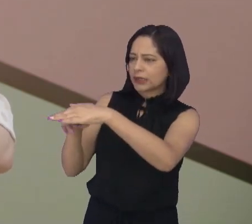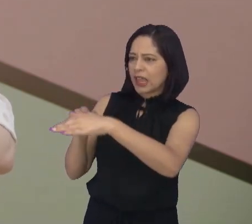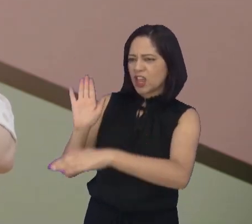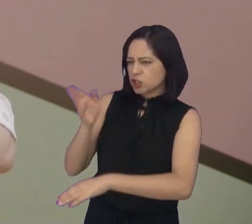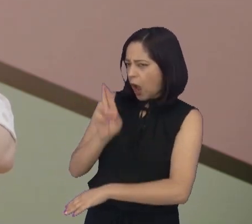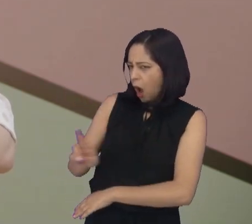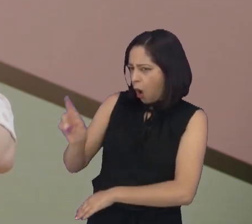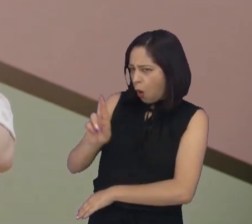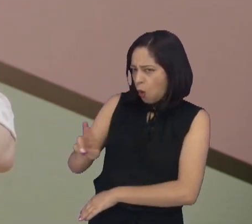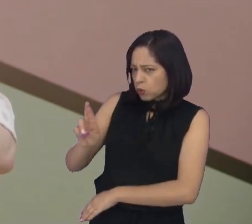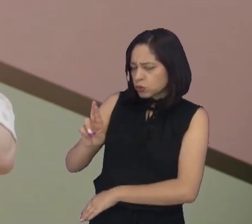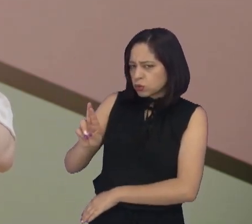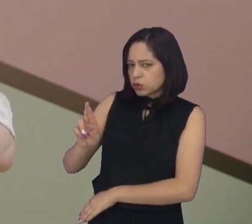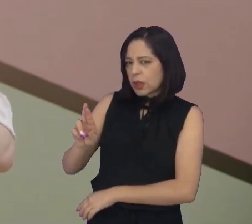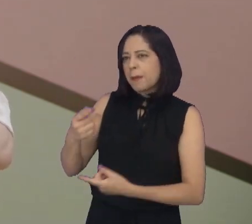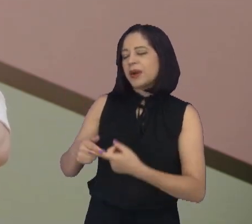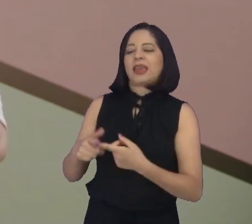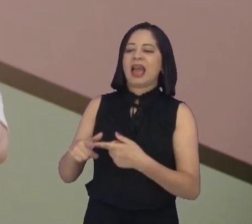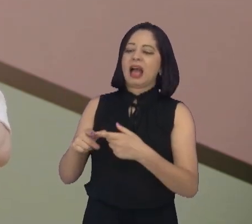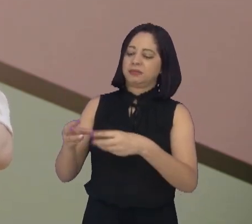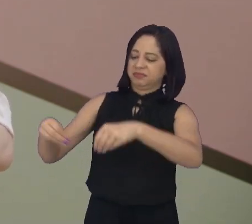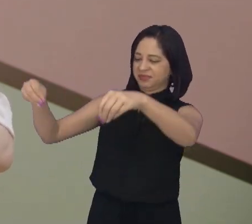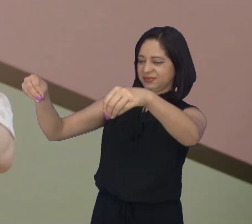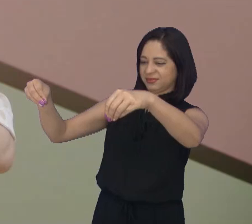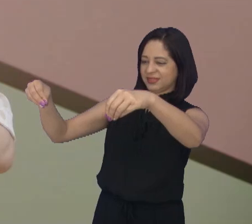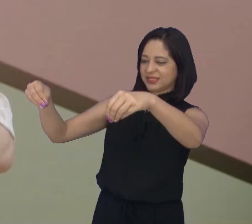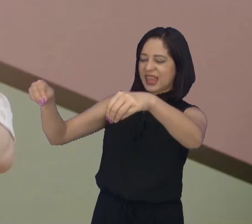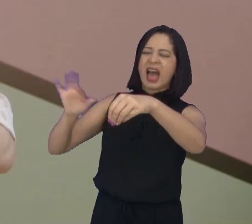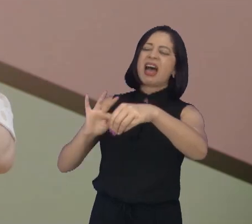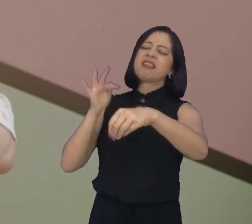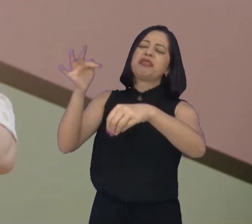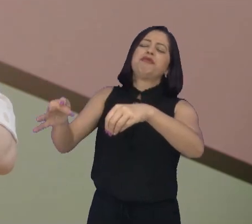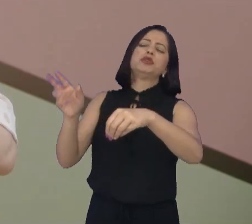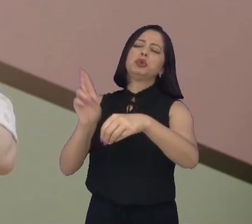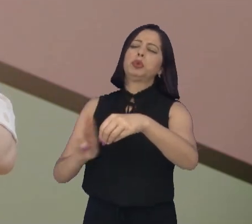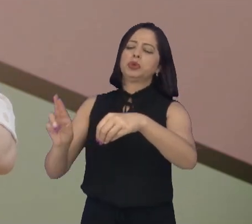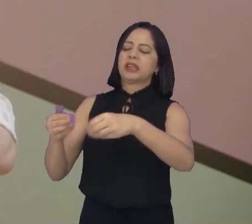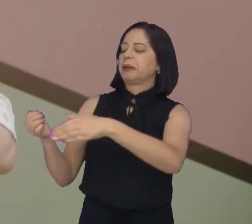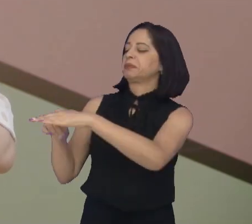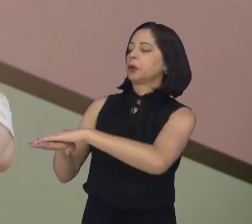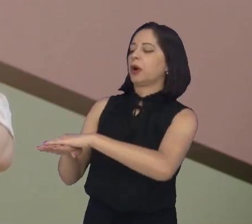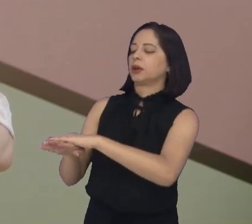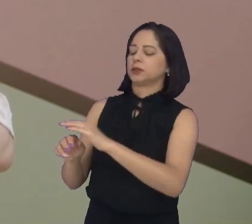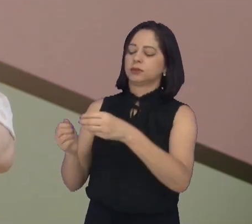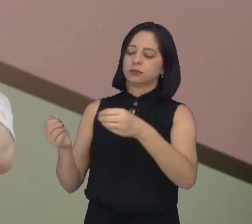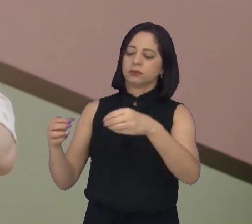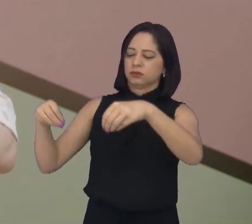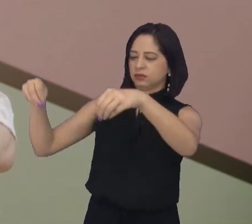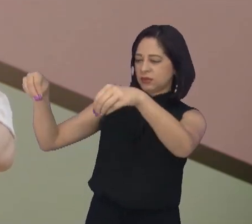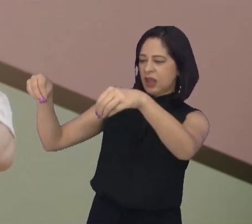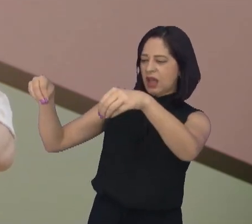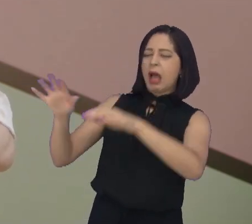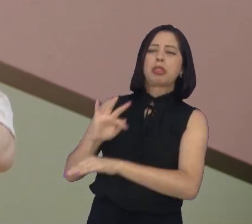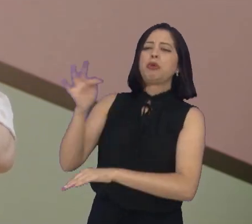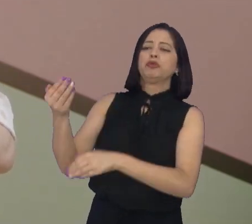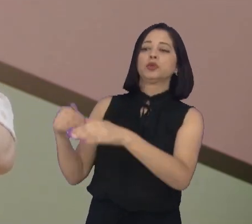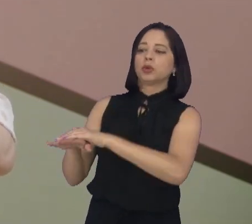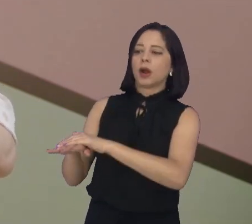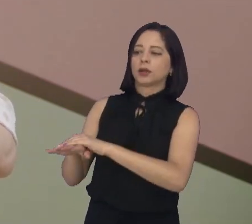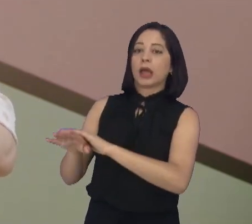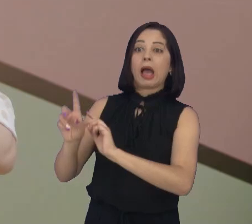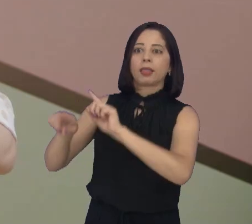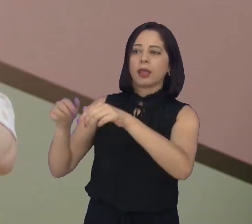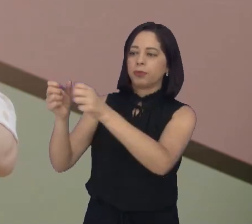gente sempre tem esse pensamento, né, vou guardar porque vou usar. Sim. Então, se nesse pensamento a pessoa percebe que não usou,